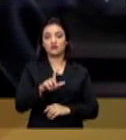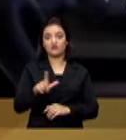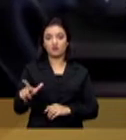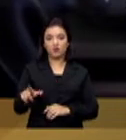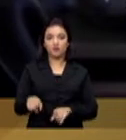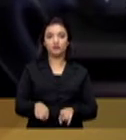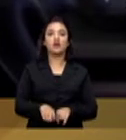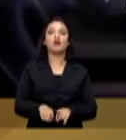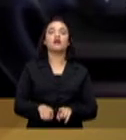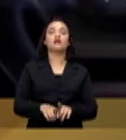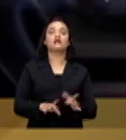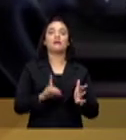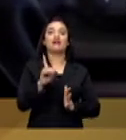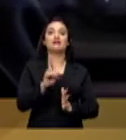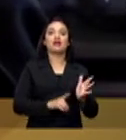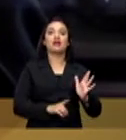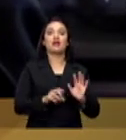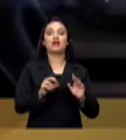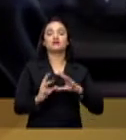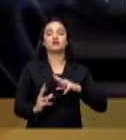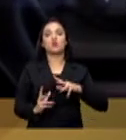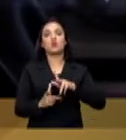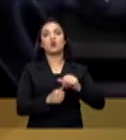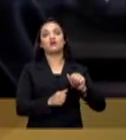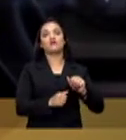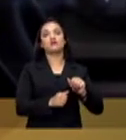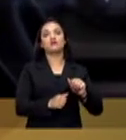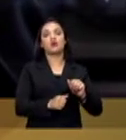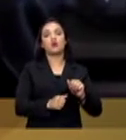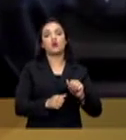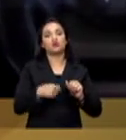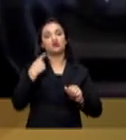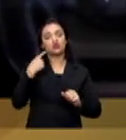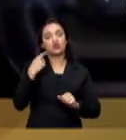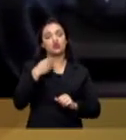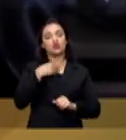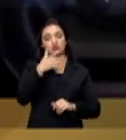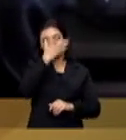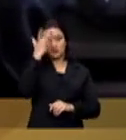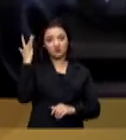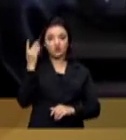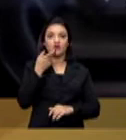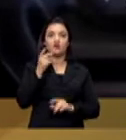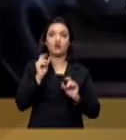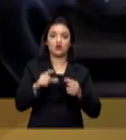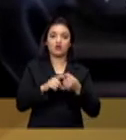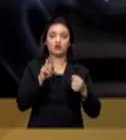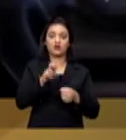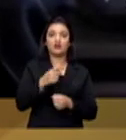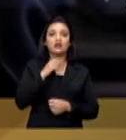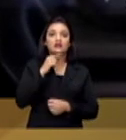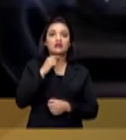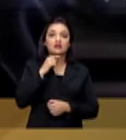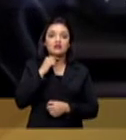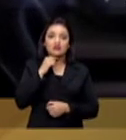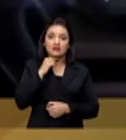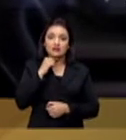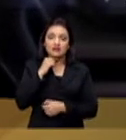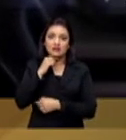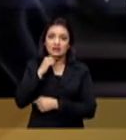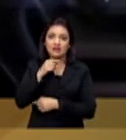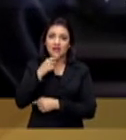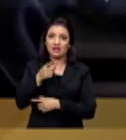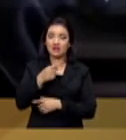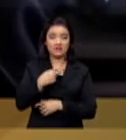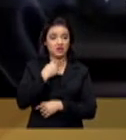Declaração Universal dos Direitos do Homem, cujo artigo 5º diz: ninguém será submetido nem à tortura, nem a tratamento ou castigo